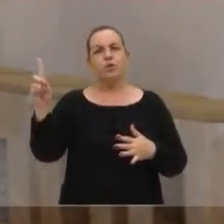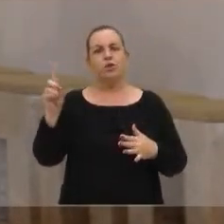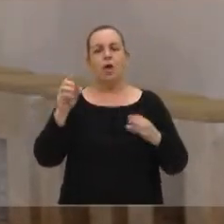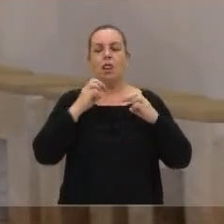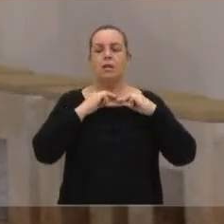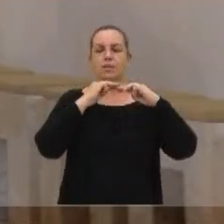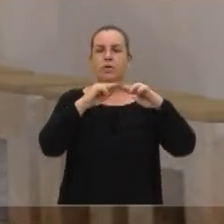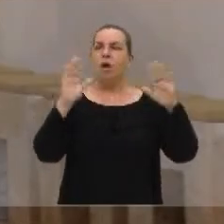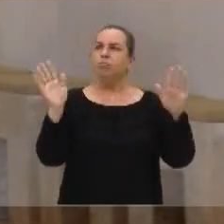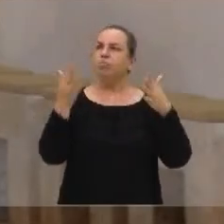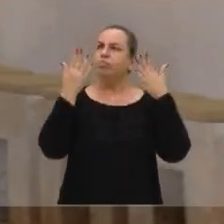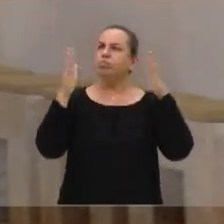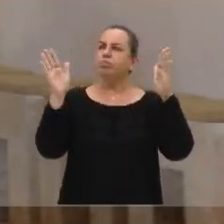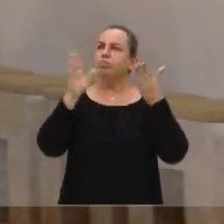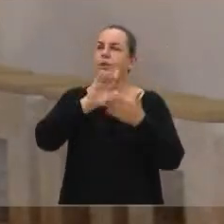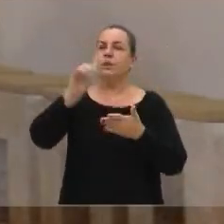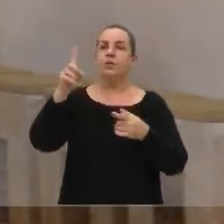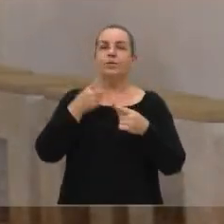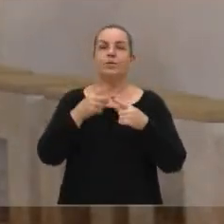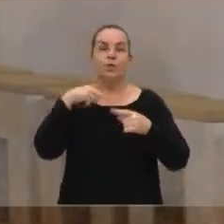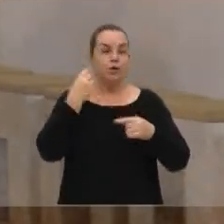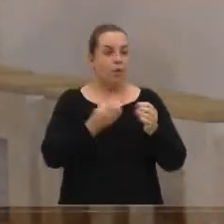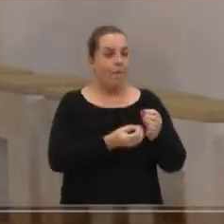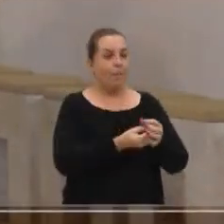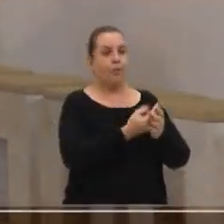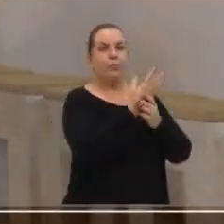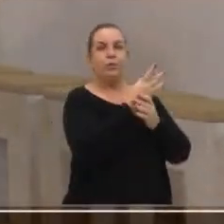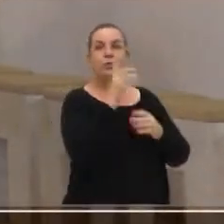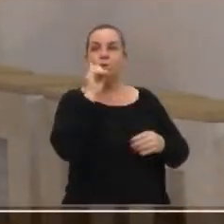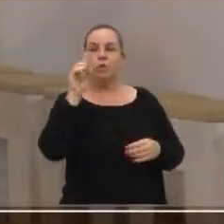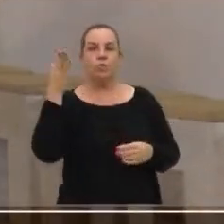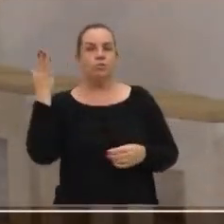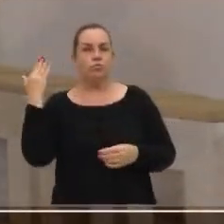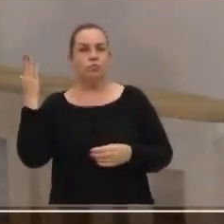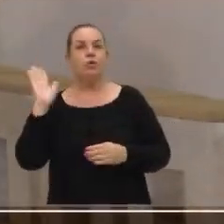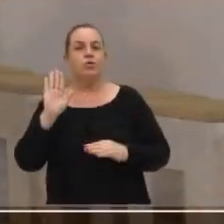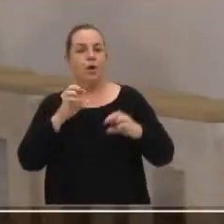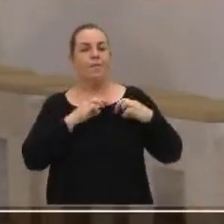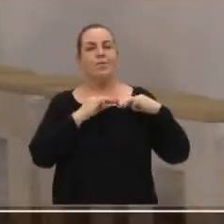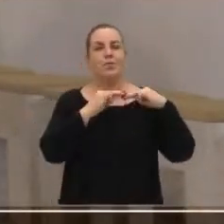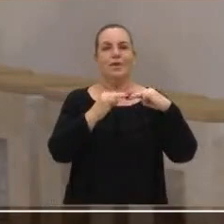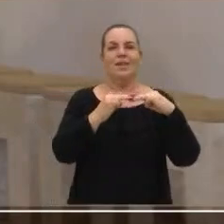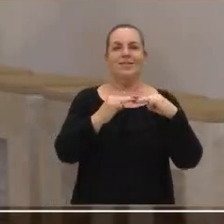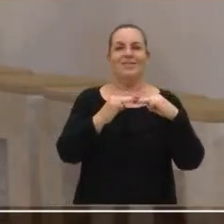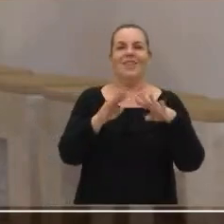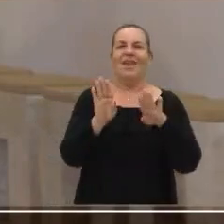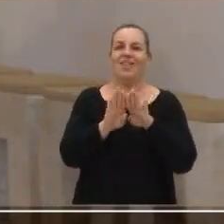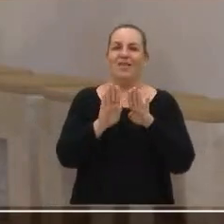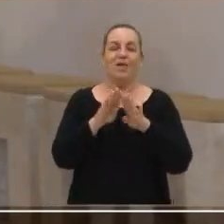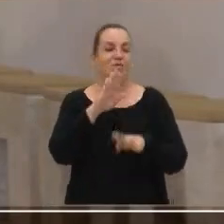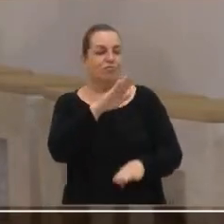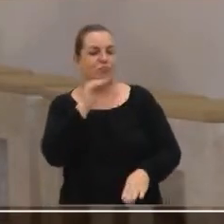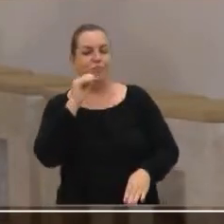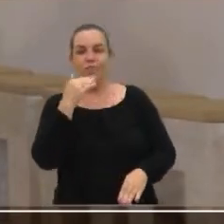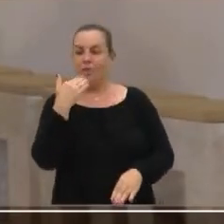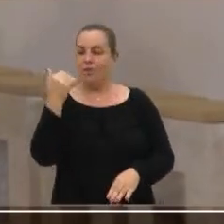a Deus, porque nós somos frutos de quem um dia missionário foi, e missionários chamados